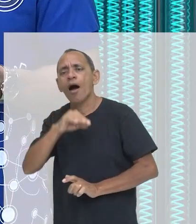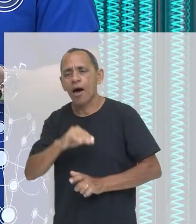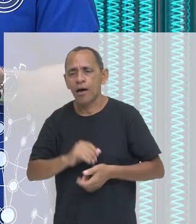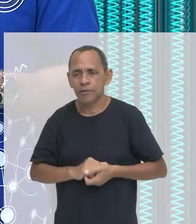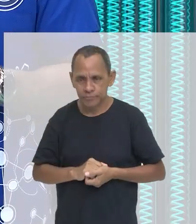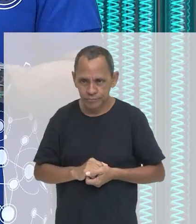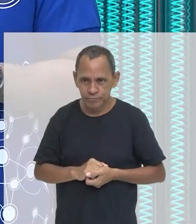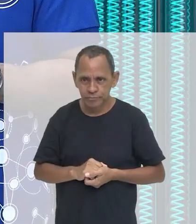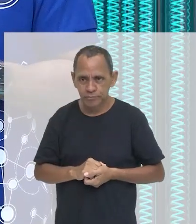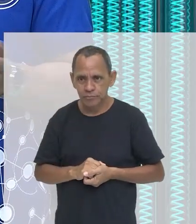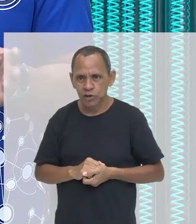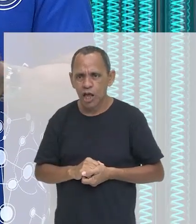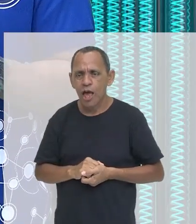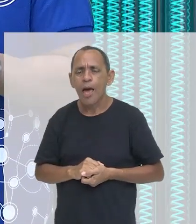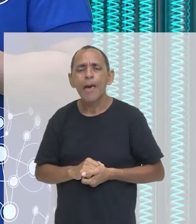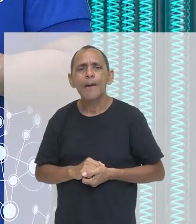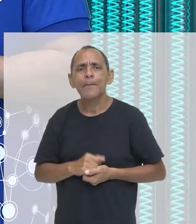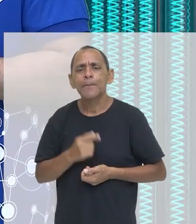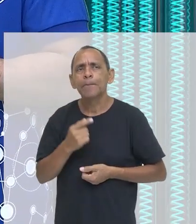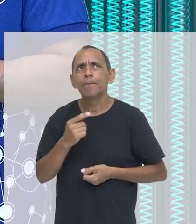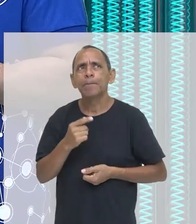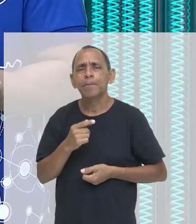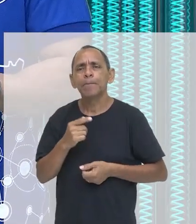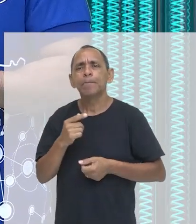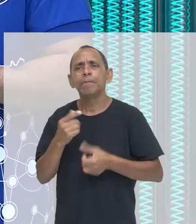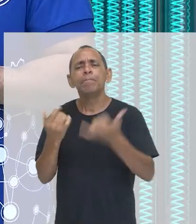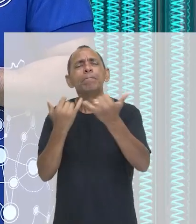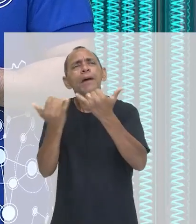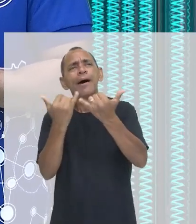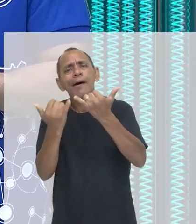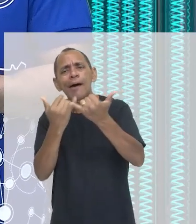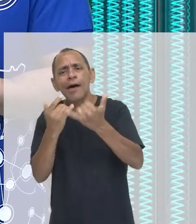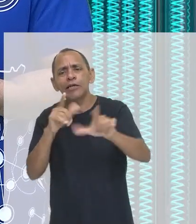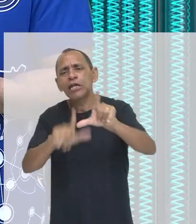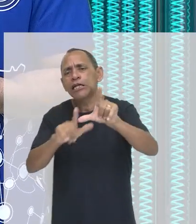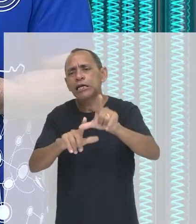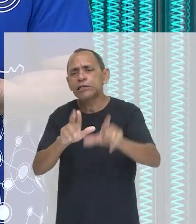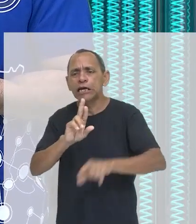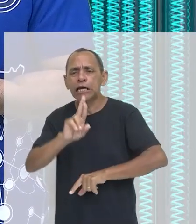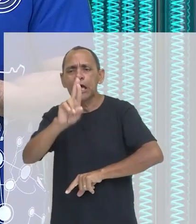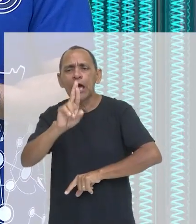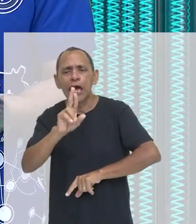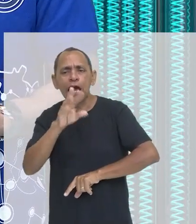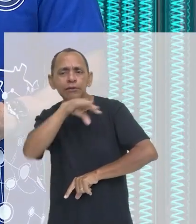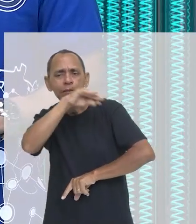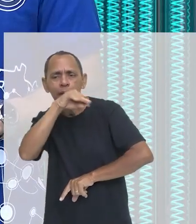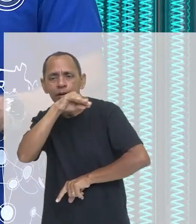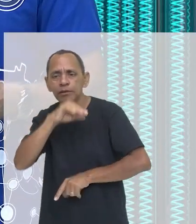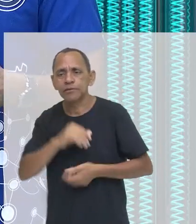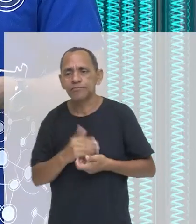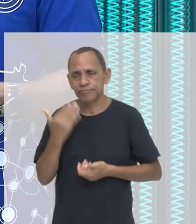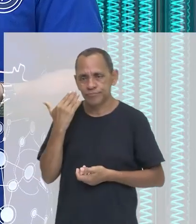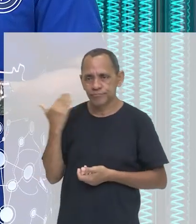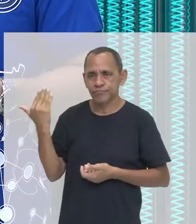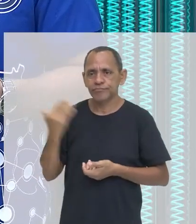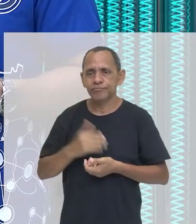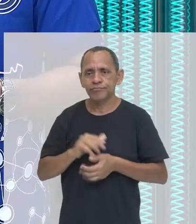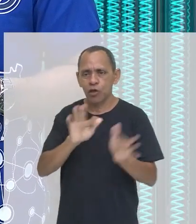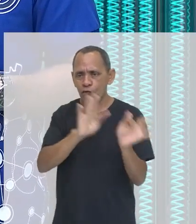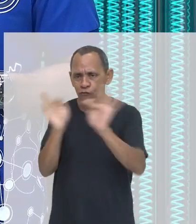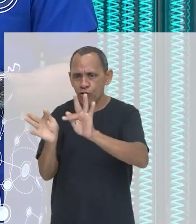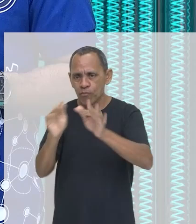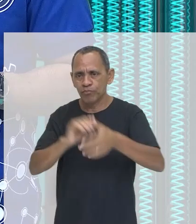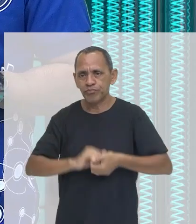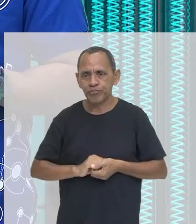próximo do R. Portanto, as palavras vão sempre iniciar, na grande maioria das vezes, com esse som. Vamos dar uma olhadinha nesse VT?